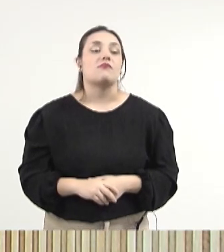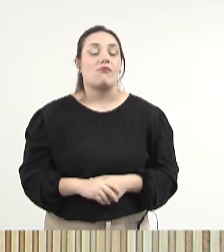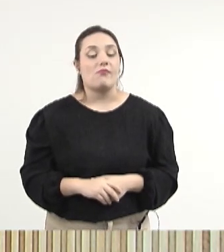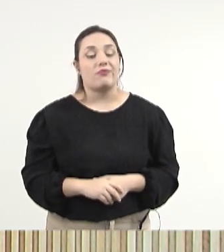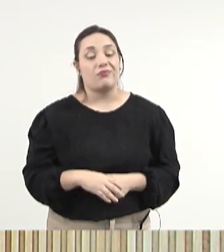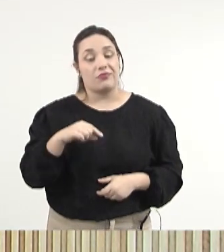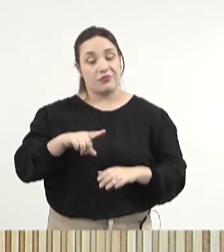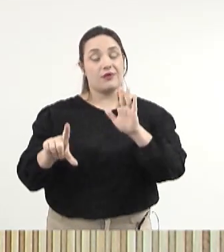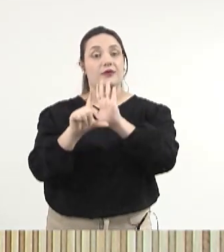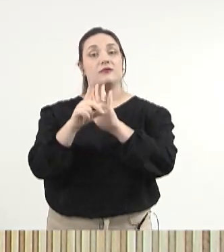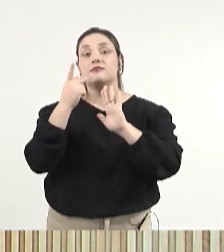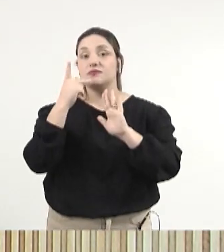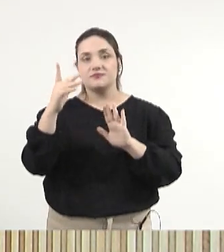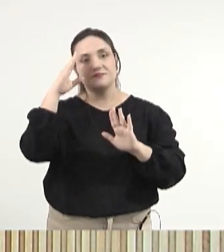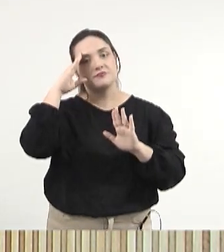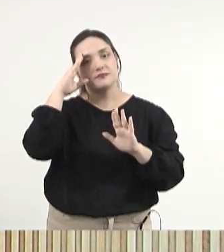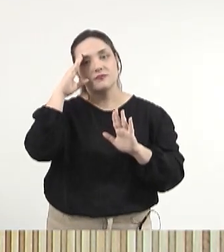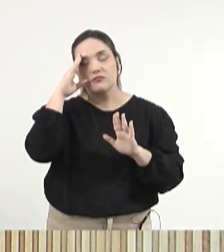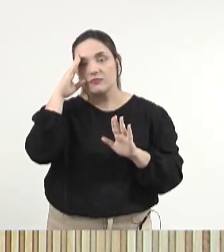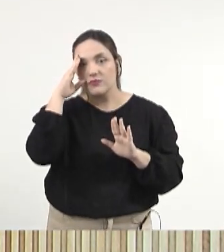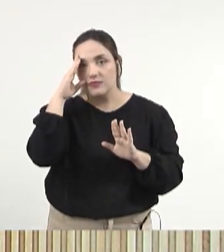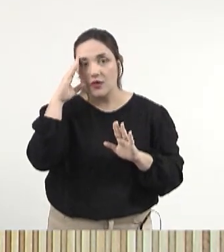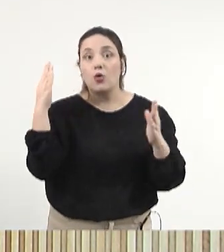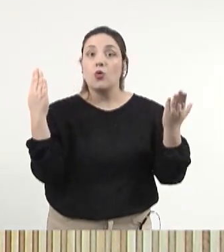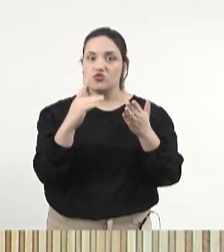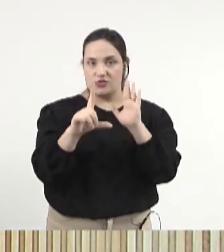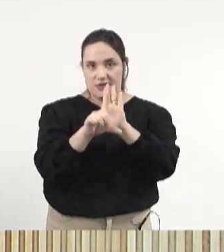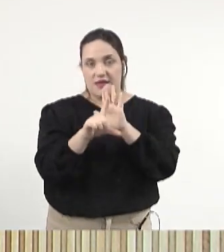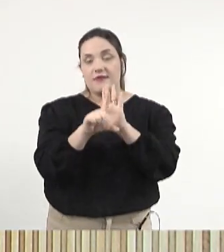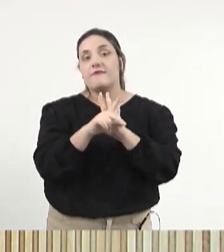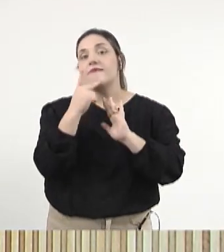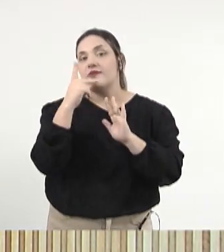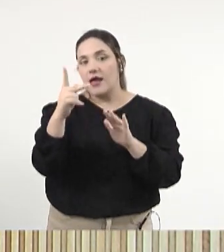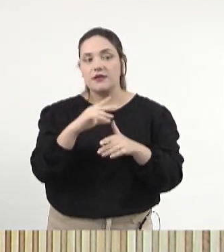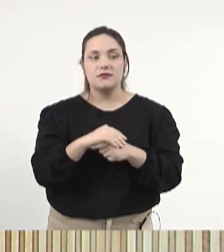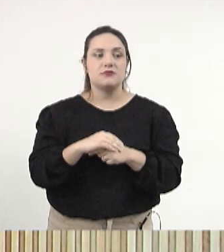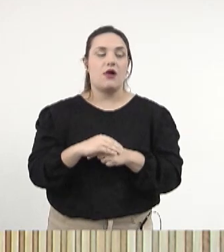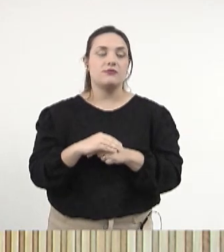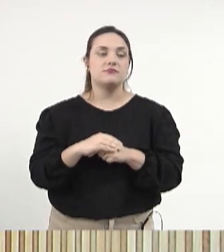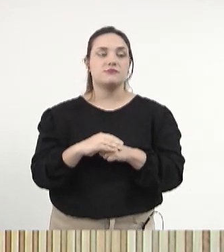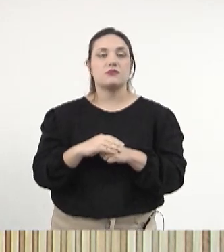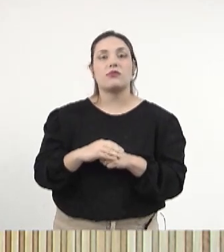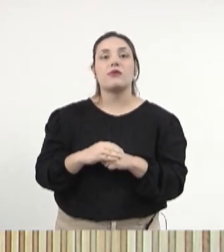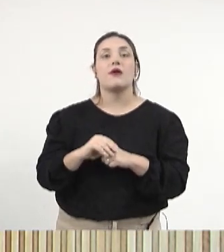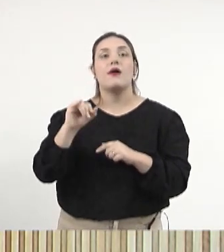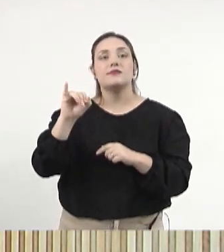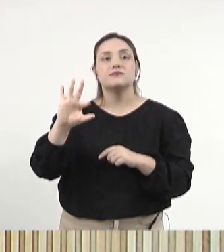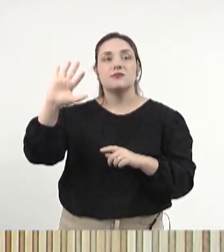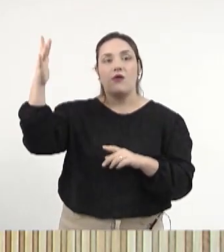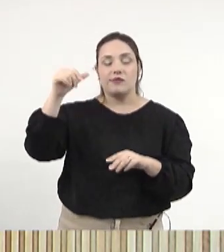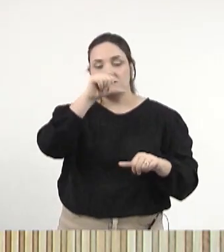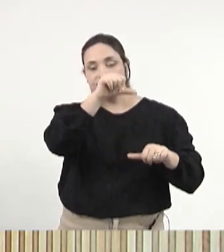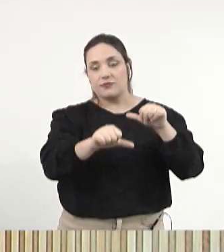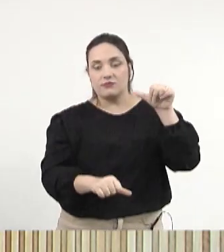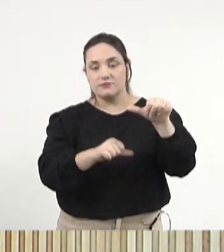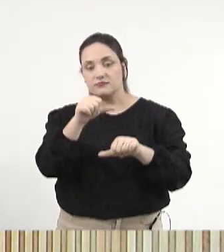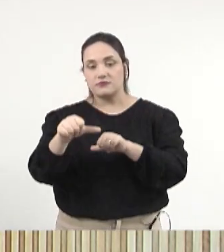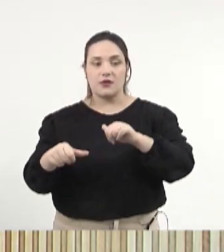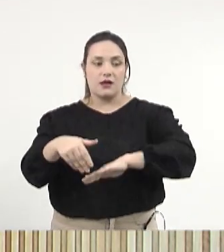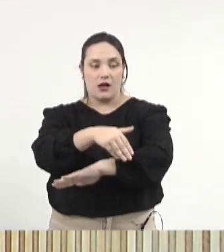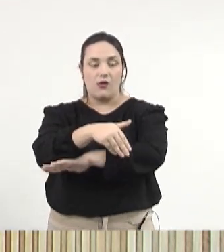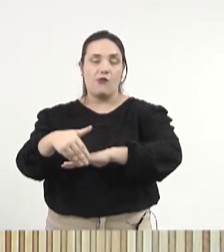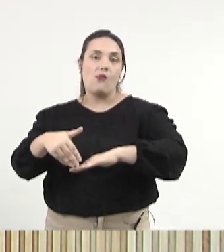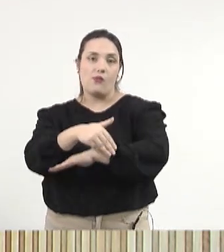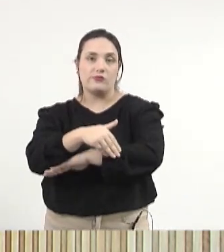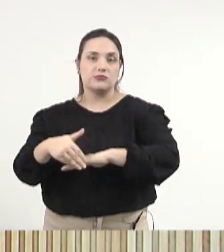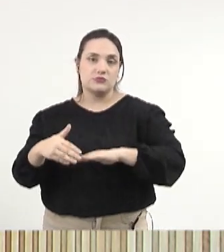a lei ela dá prioridade da maneira que ela está vigendo hoje aqui em Mato Grosso do Sul, que numa eventual mudança de endereço dessas mulheres, que os